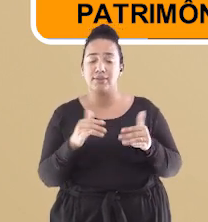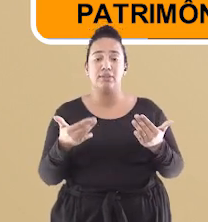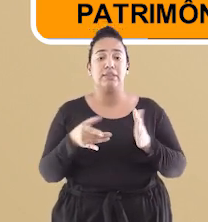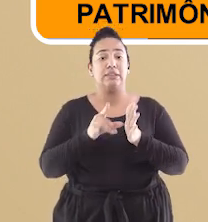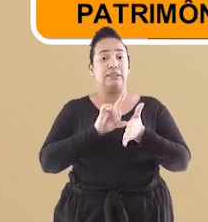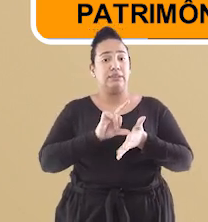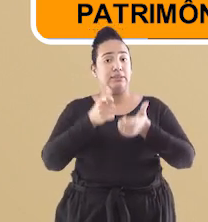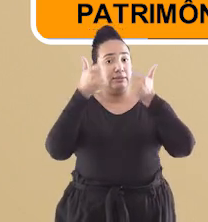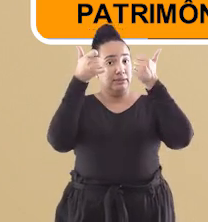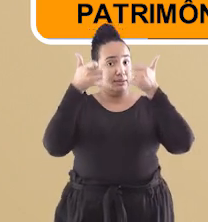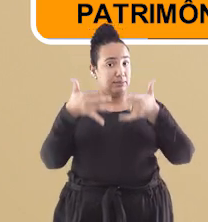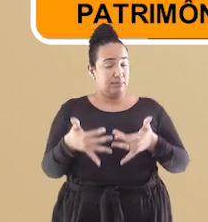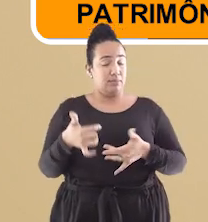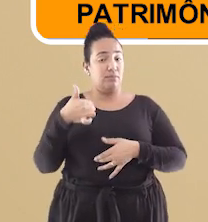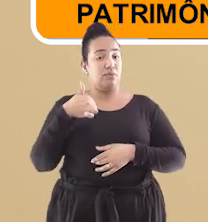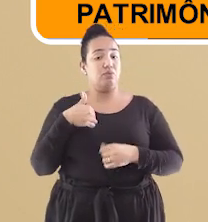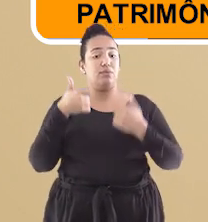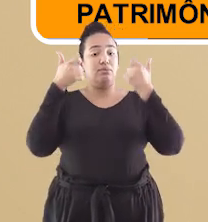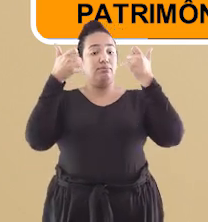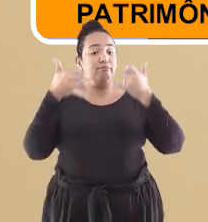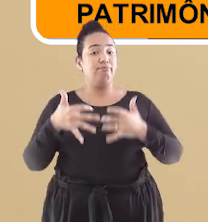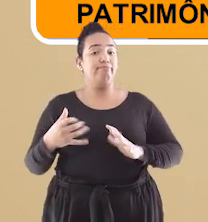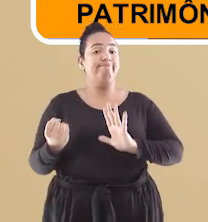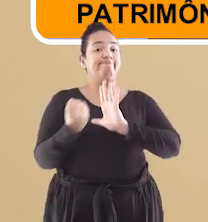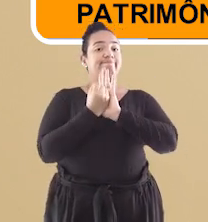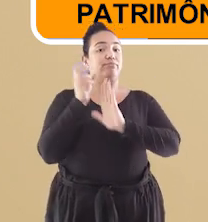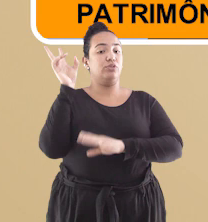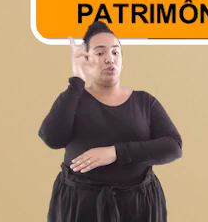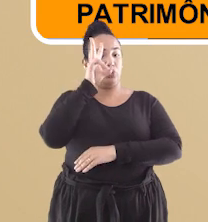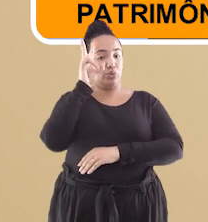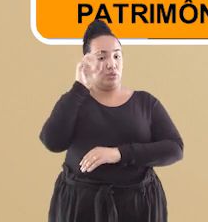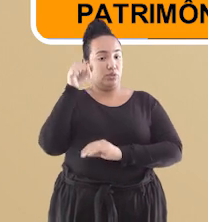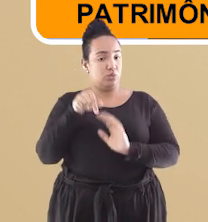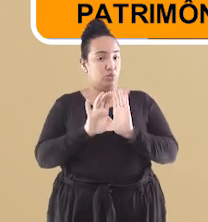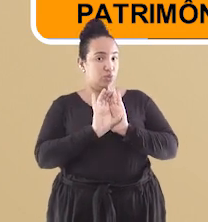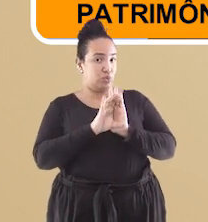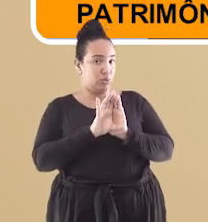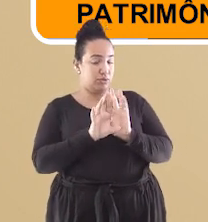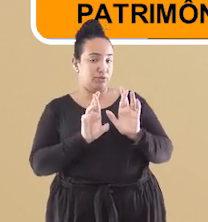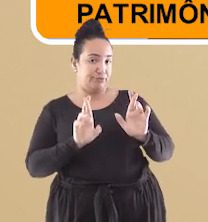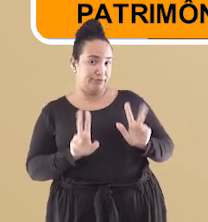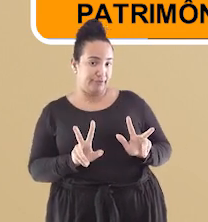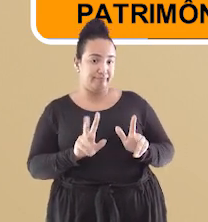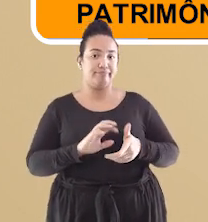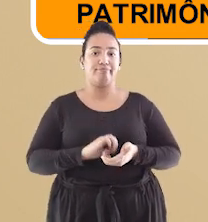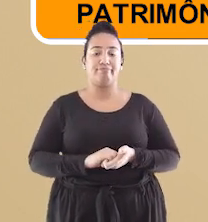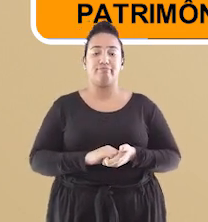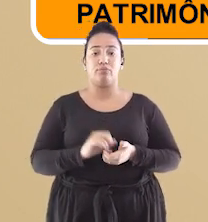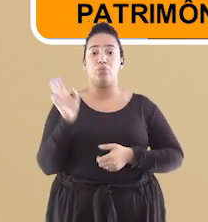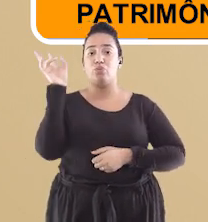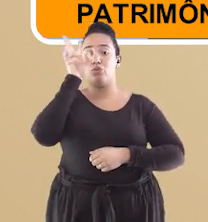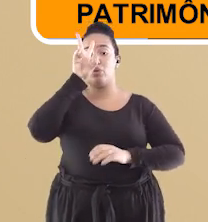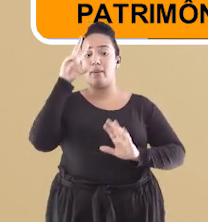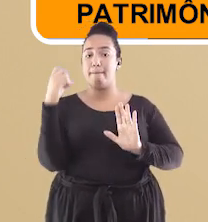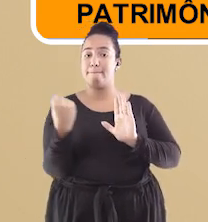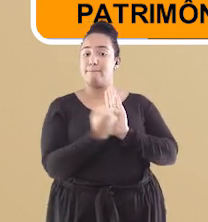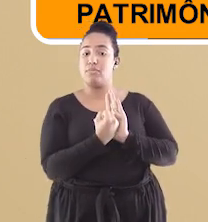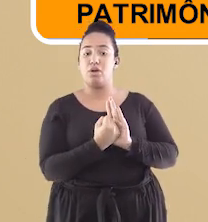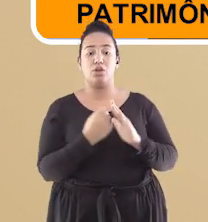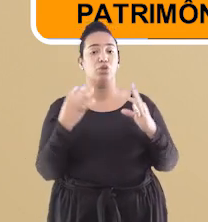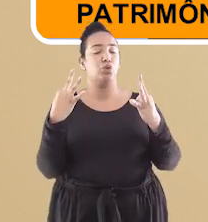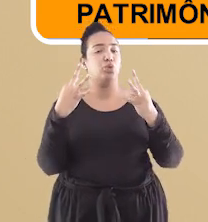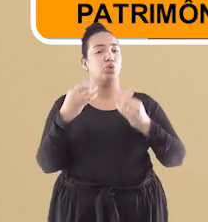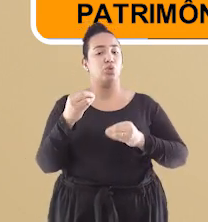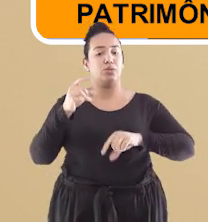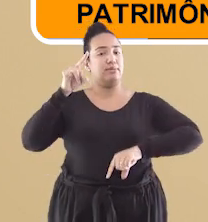falar sobre ele, deixa eu falar sobre patrimônio histórico, que é um conceito um pouquinho diferente. O patrimônio histórico é composto por